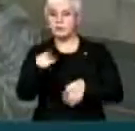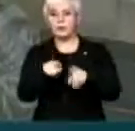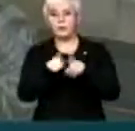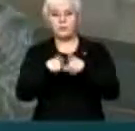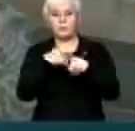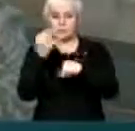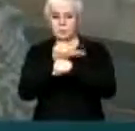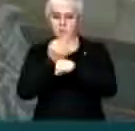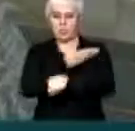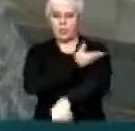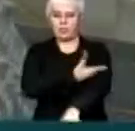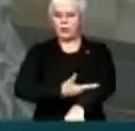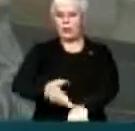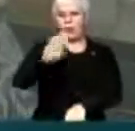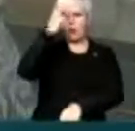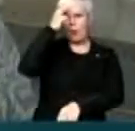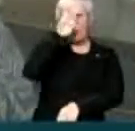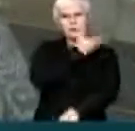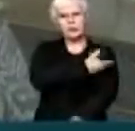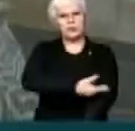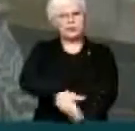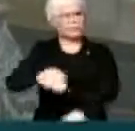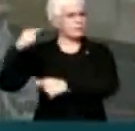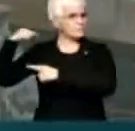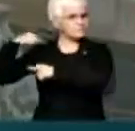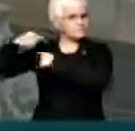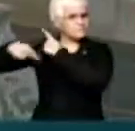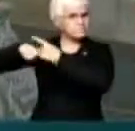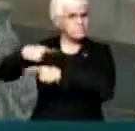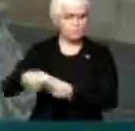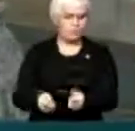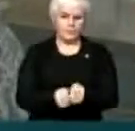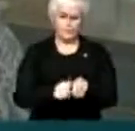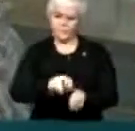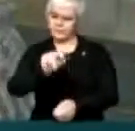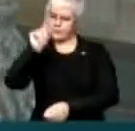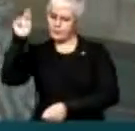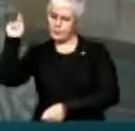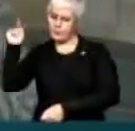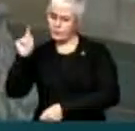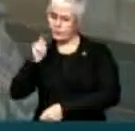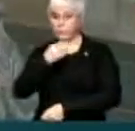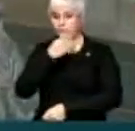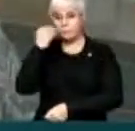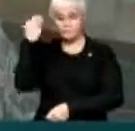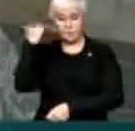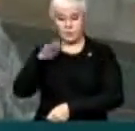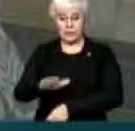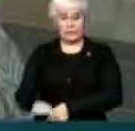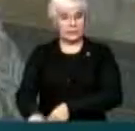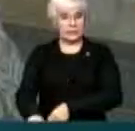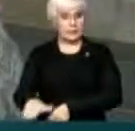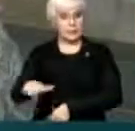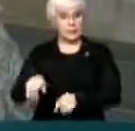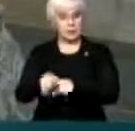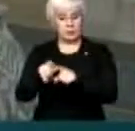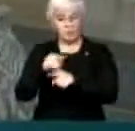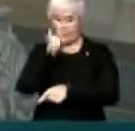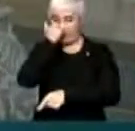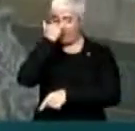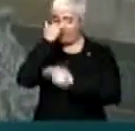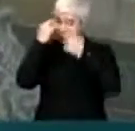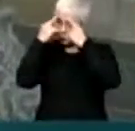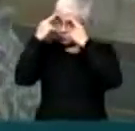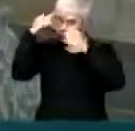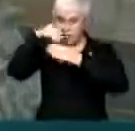carga cultural, têm uma carga de deformação, né, desde a sua infância, tendo sido eles também vítimas